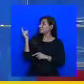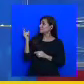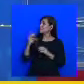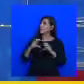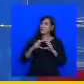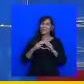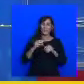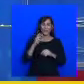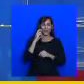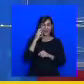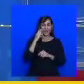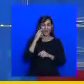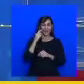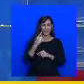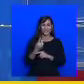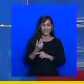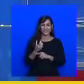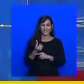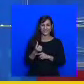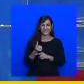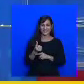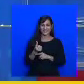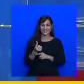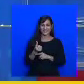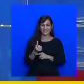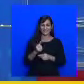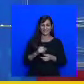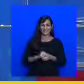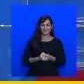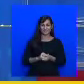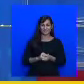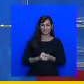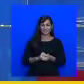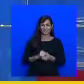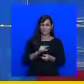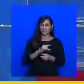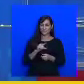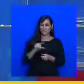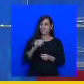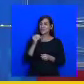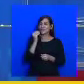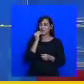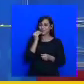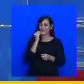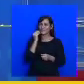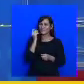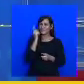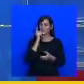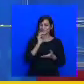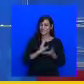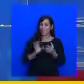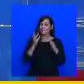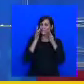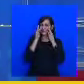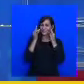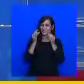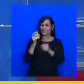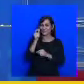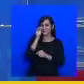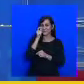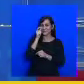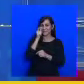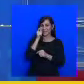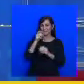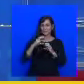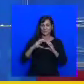número 16. Rosa, 16. Você ainda tem chances. Fique atenta, fique